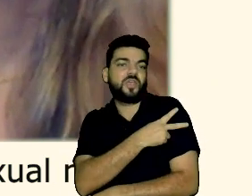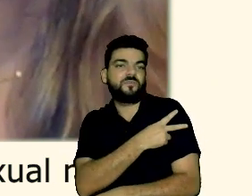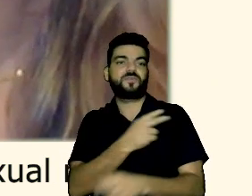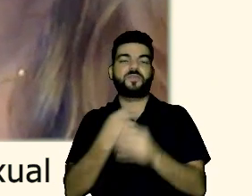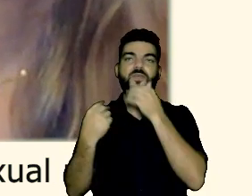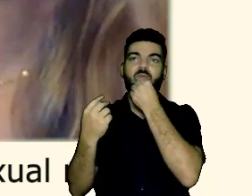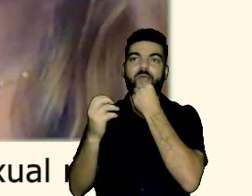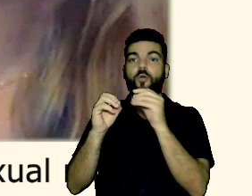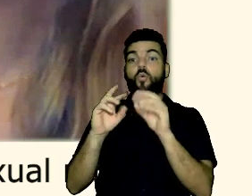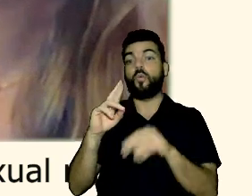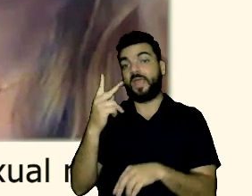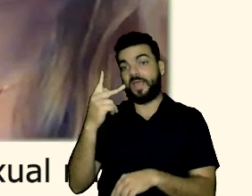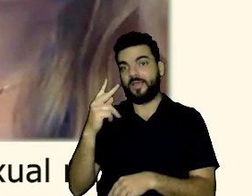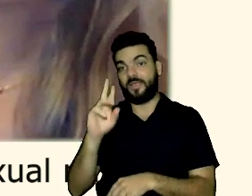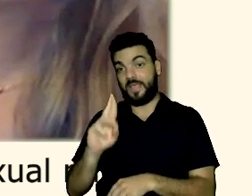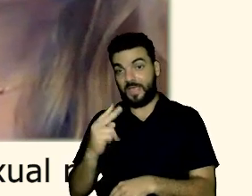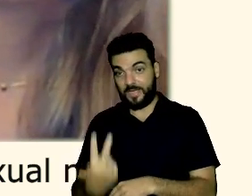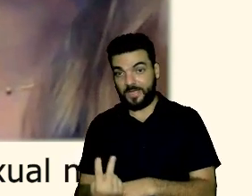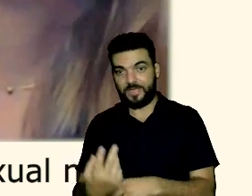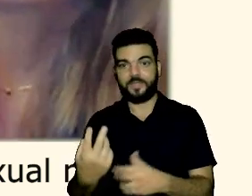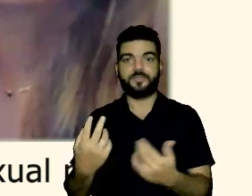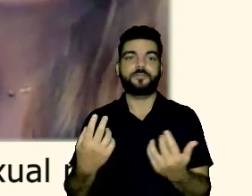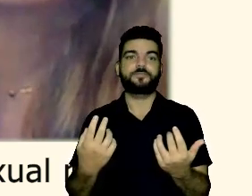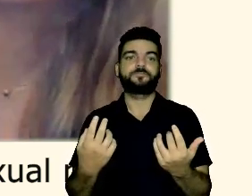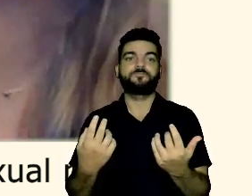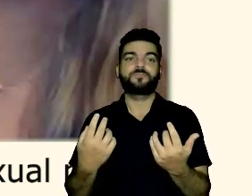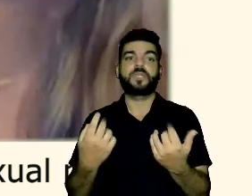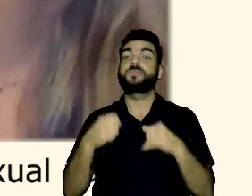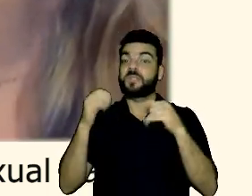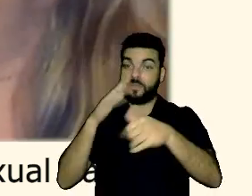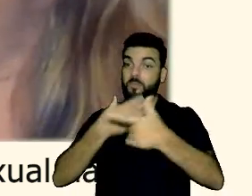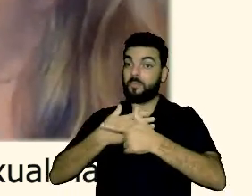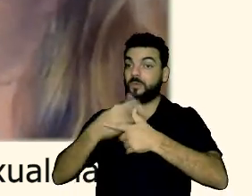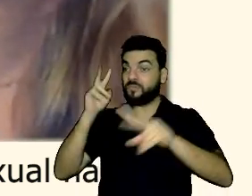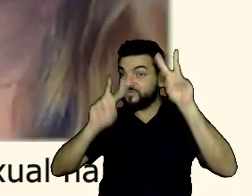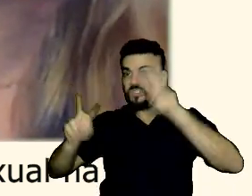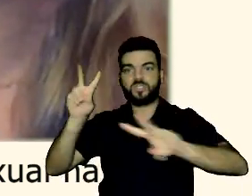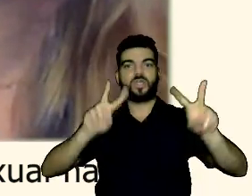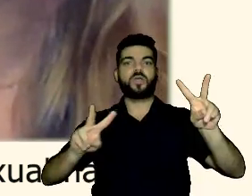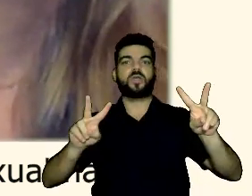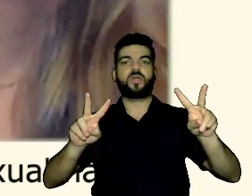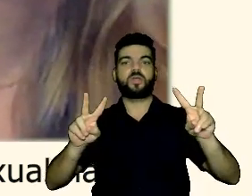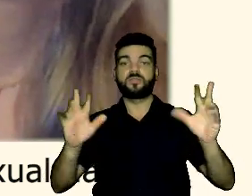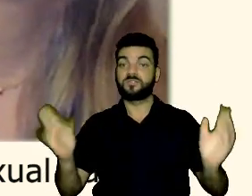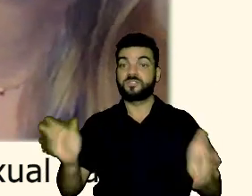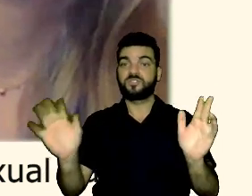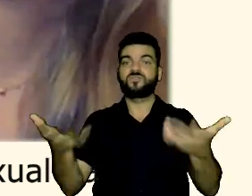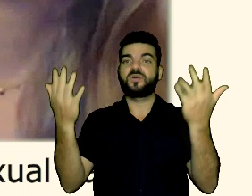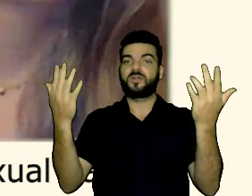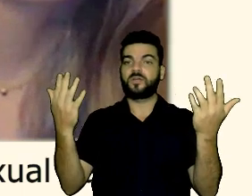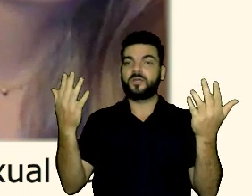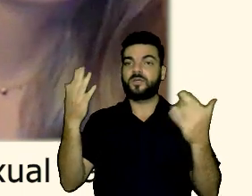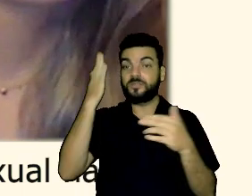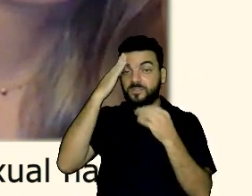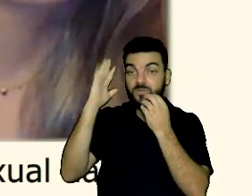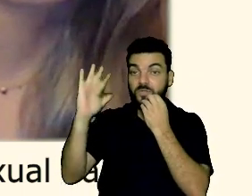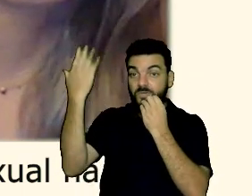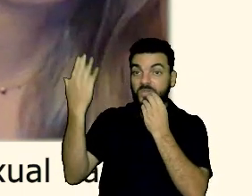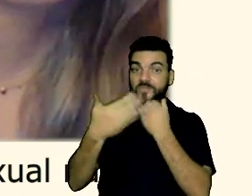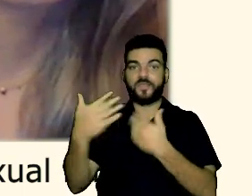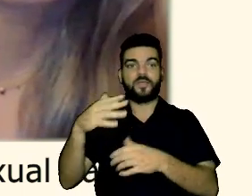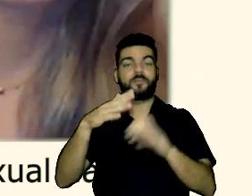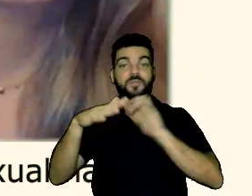isso? Chefes, o próprio RH da empresa, ele tem esse papel de observação,